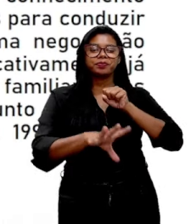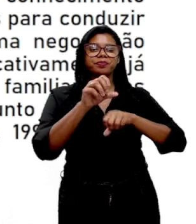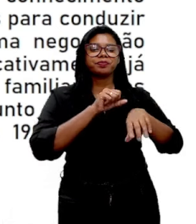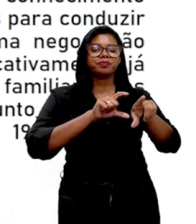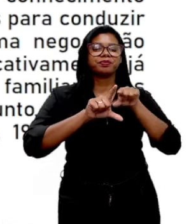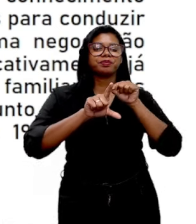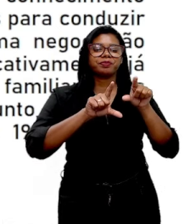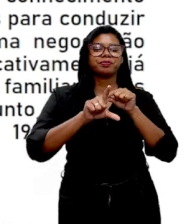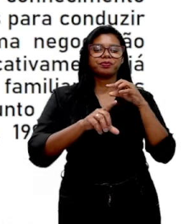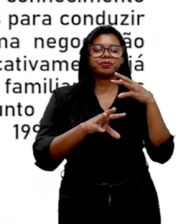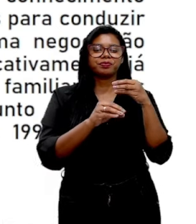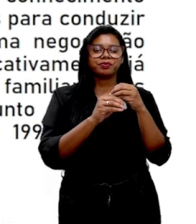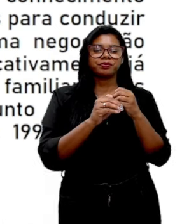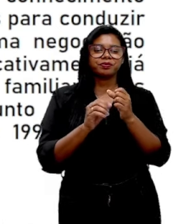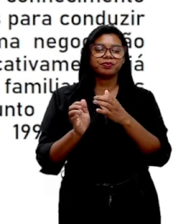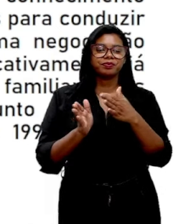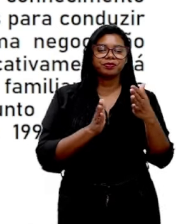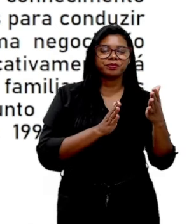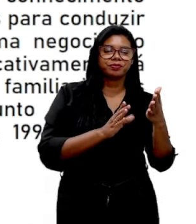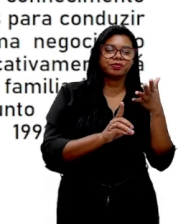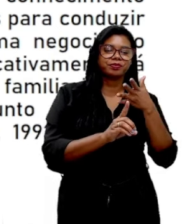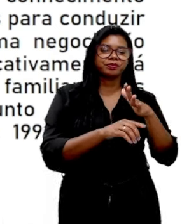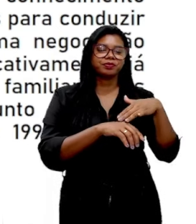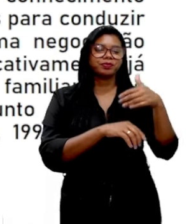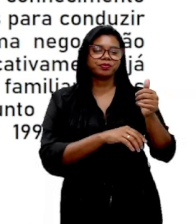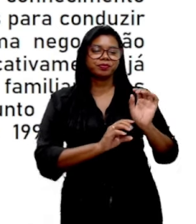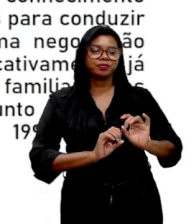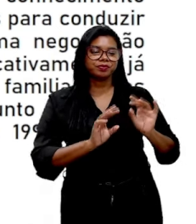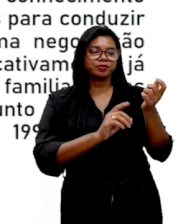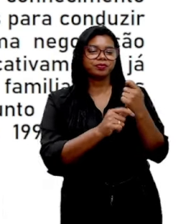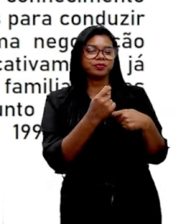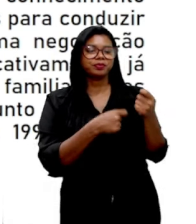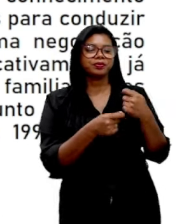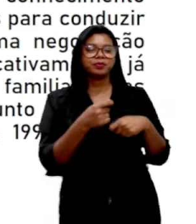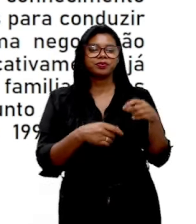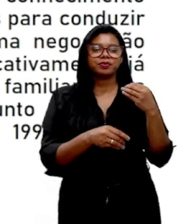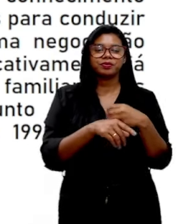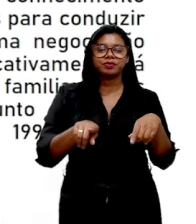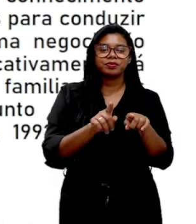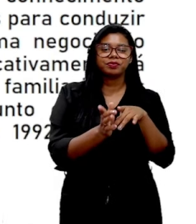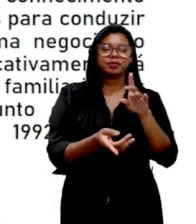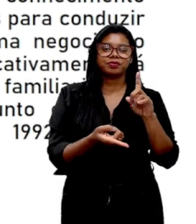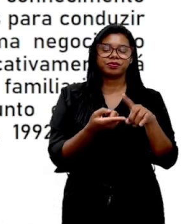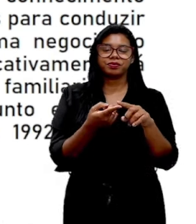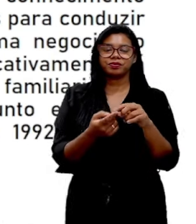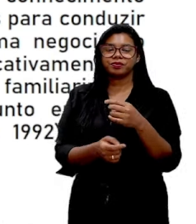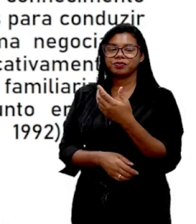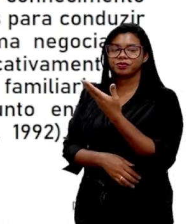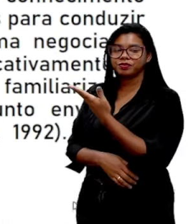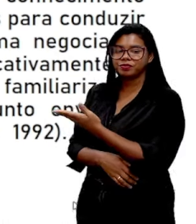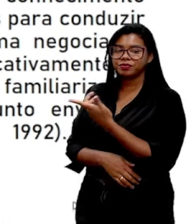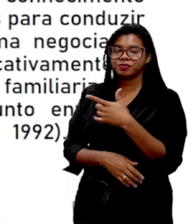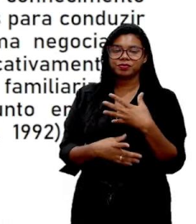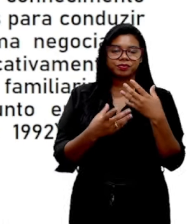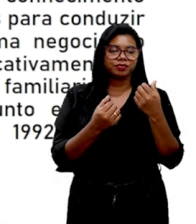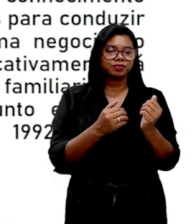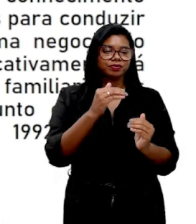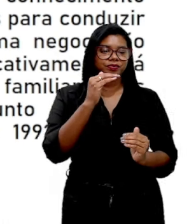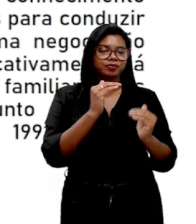selecionadas para conduzir negociações, o risco de uma negociação inadequada